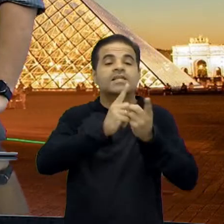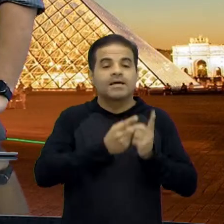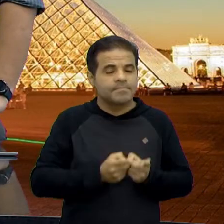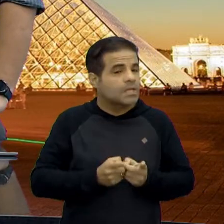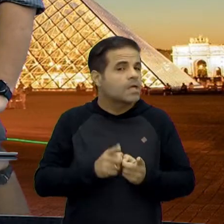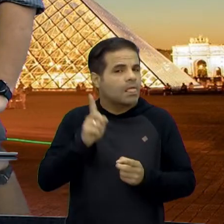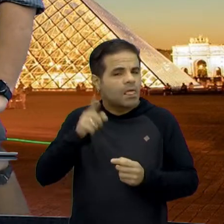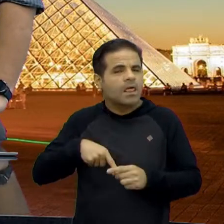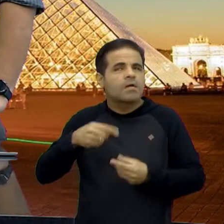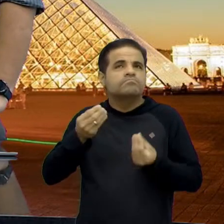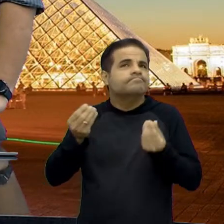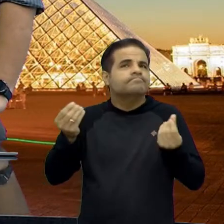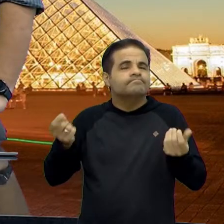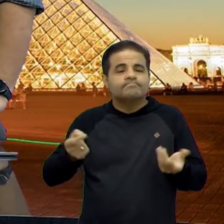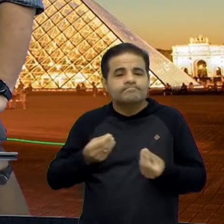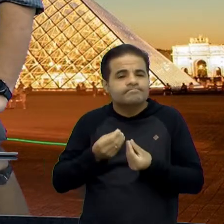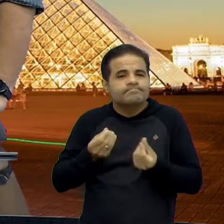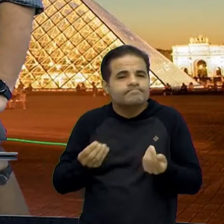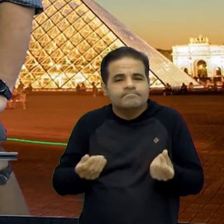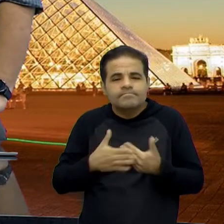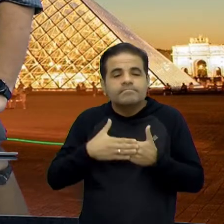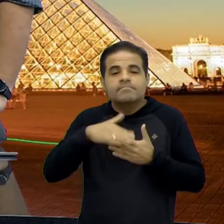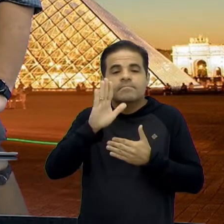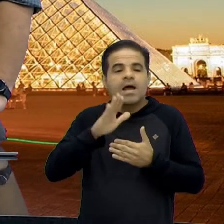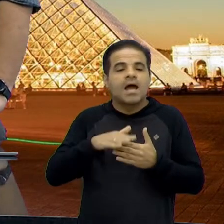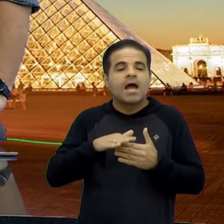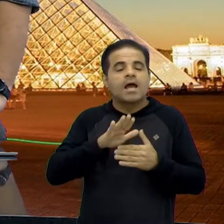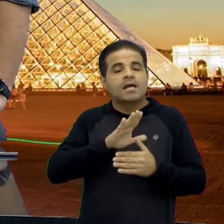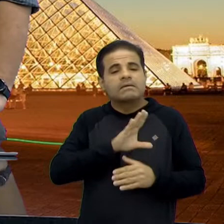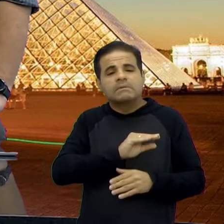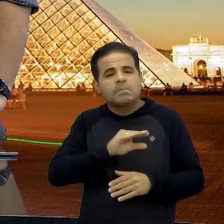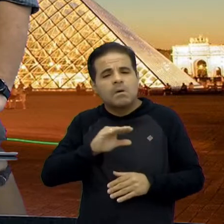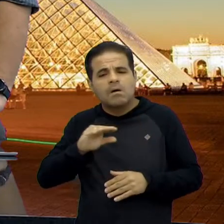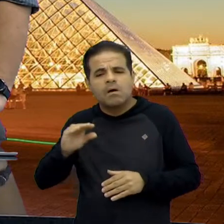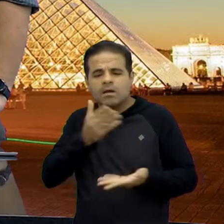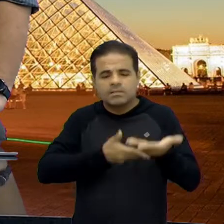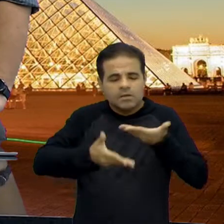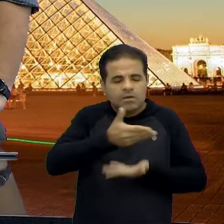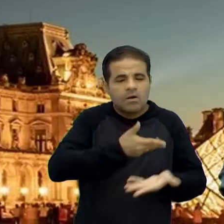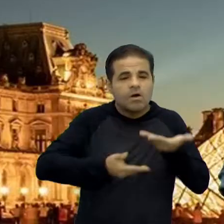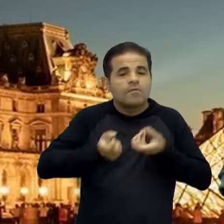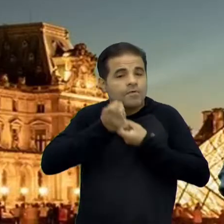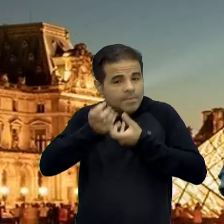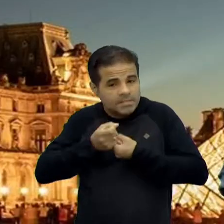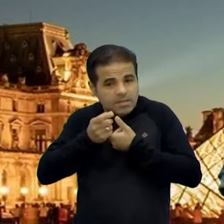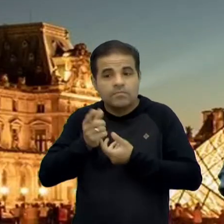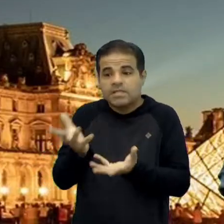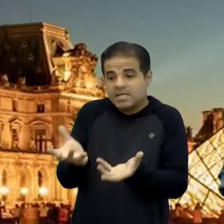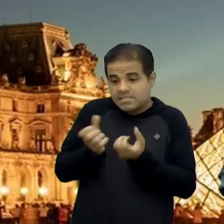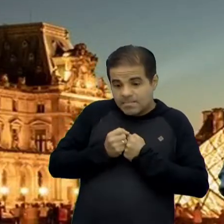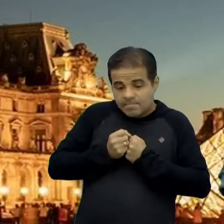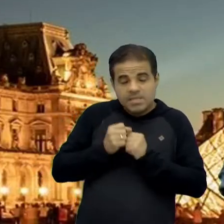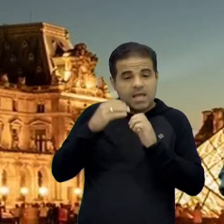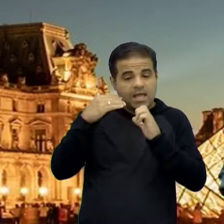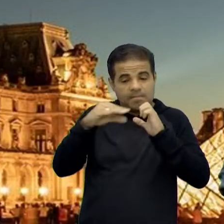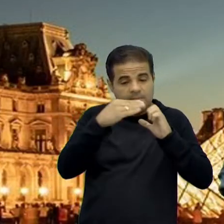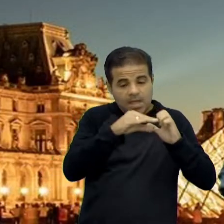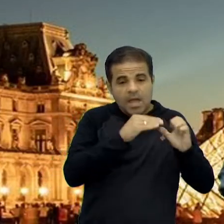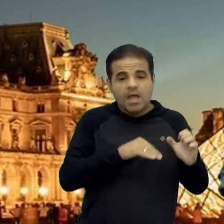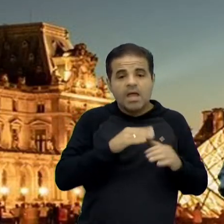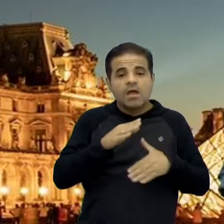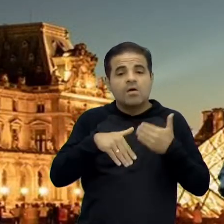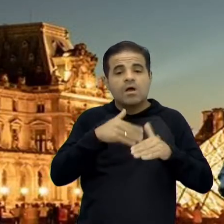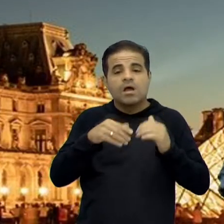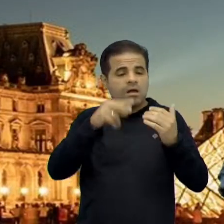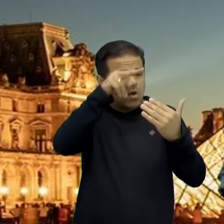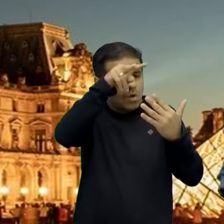né, muito mais lenta com relação a essa troca de informação, porque você recebia o e-mail, aí em determinado momento